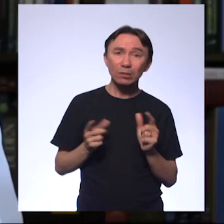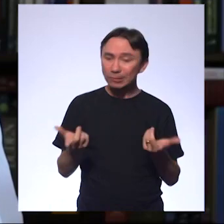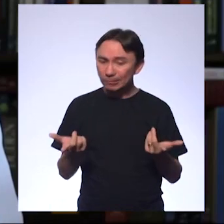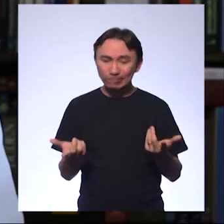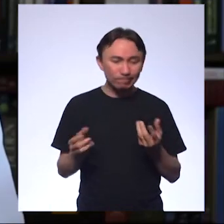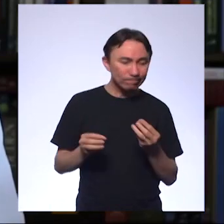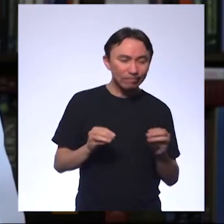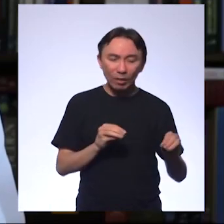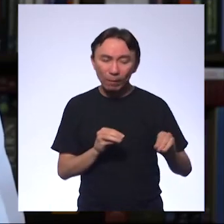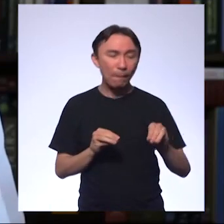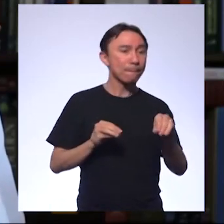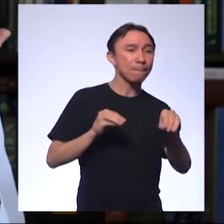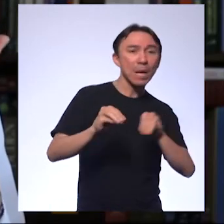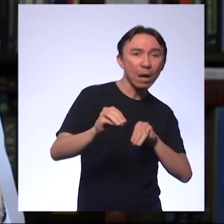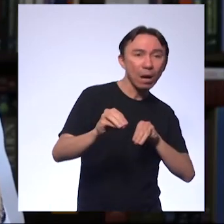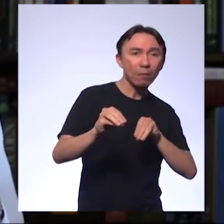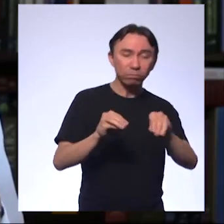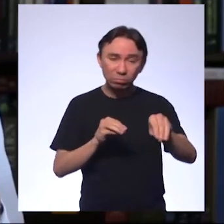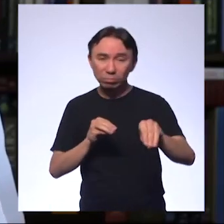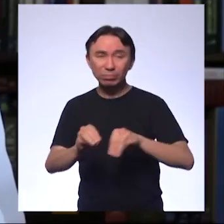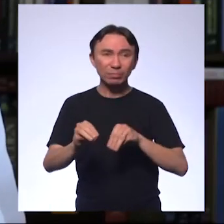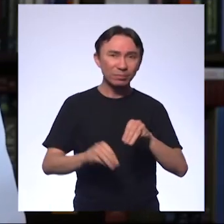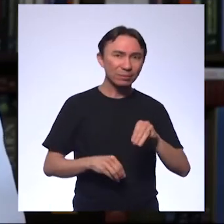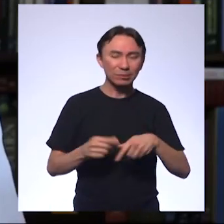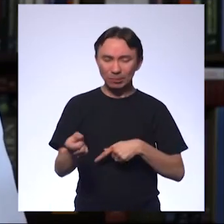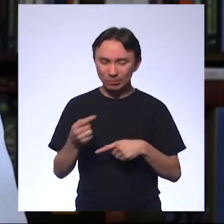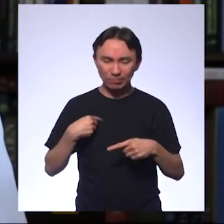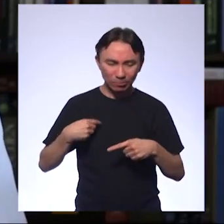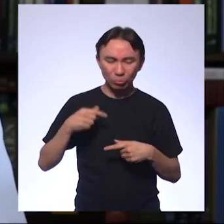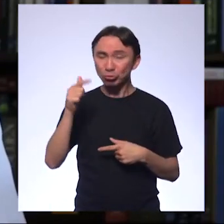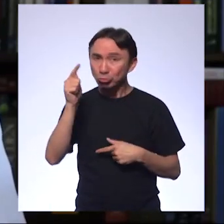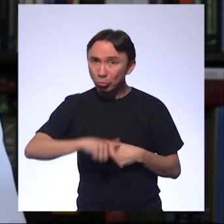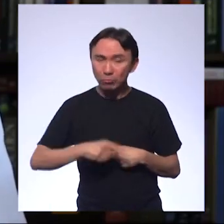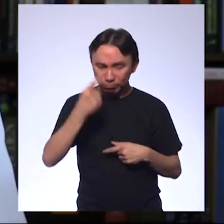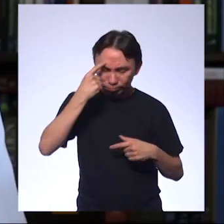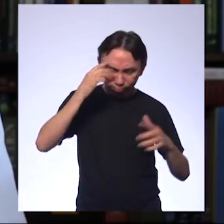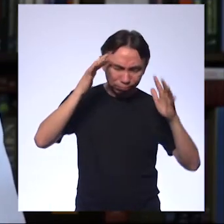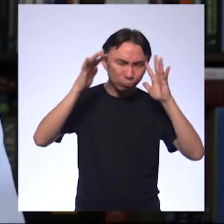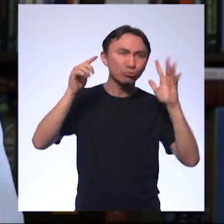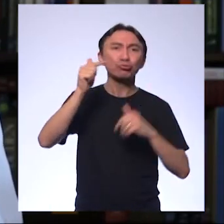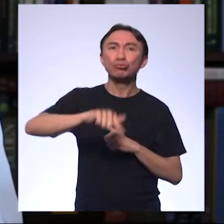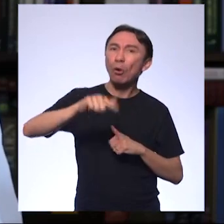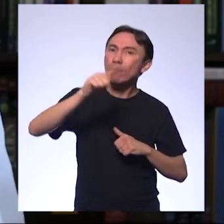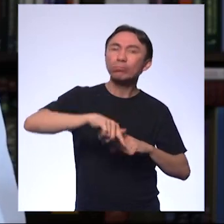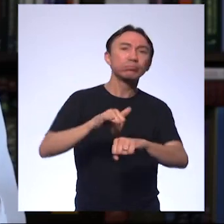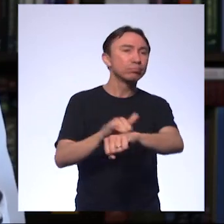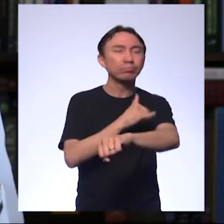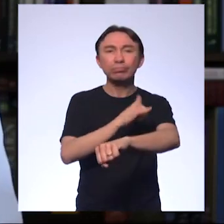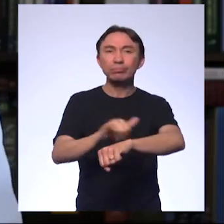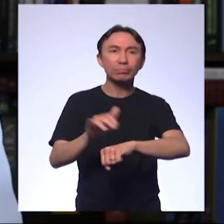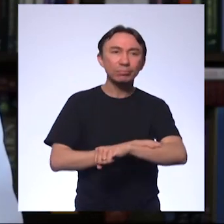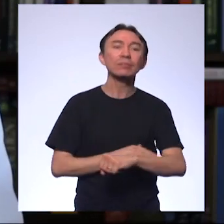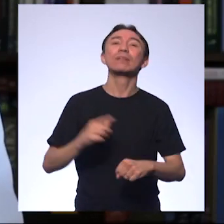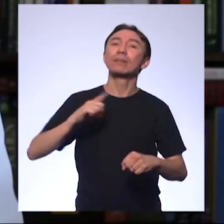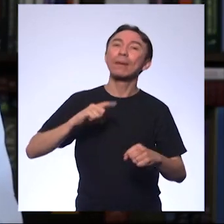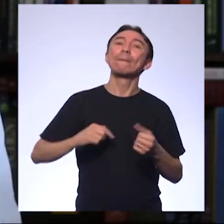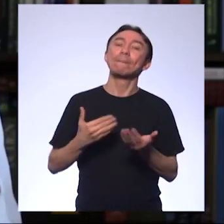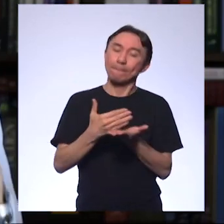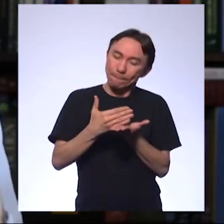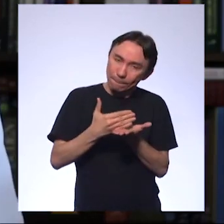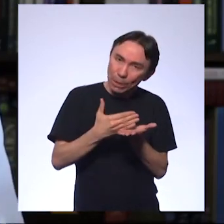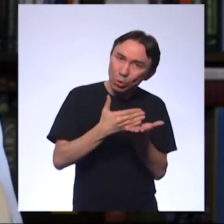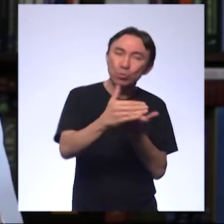vai nos provocar a também repensar as nossas estratégias. O jogo tem uma abertura, tem